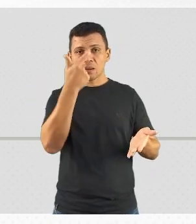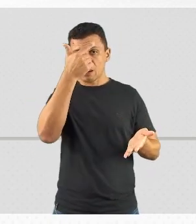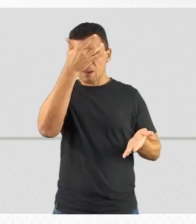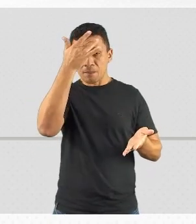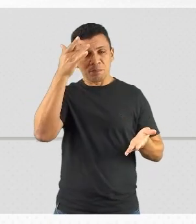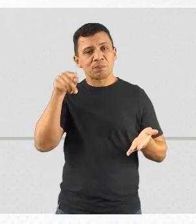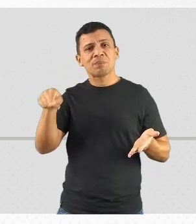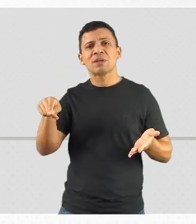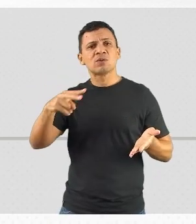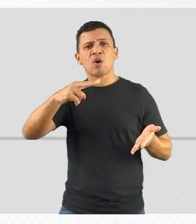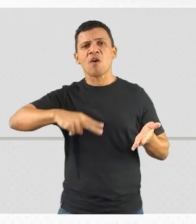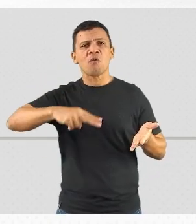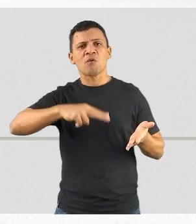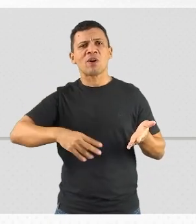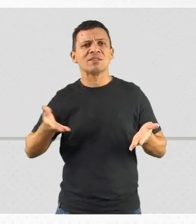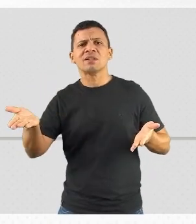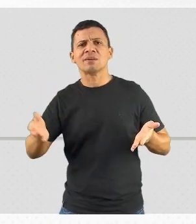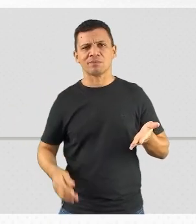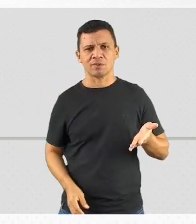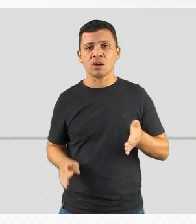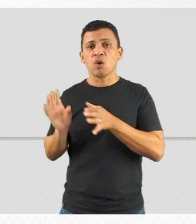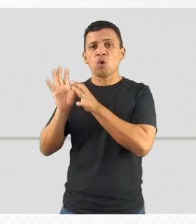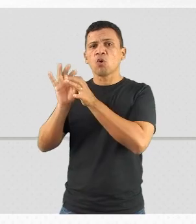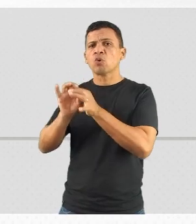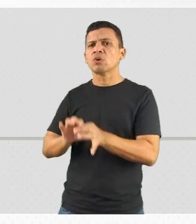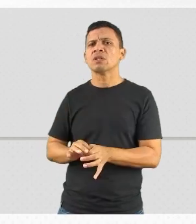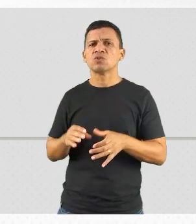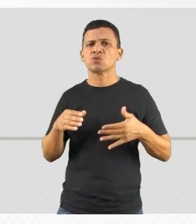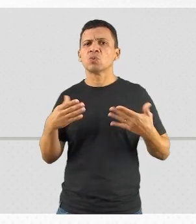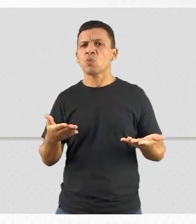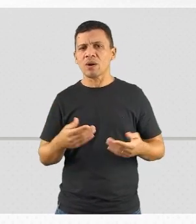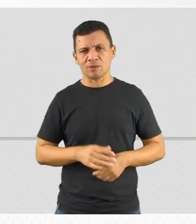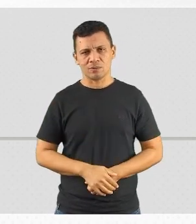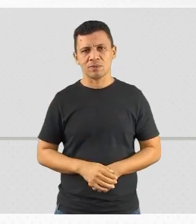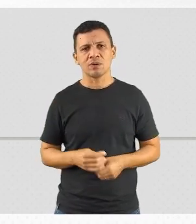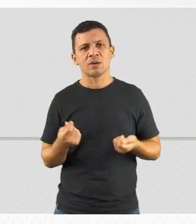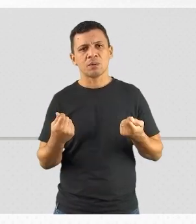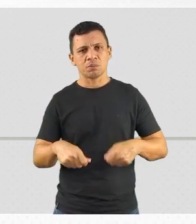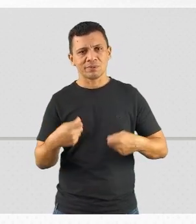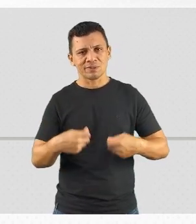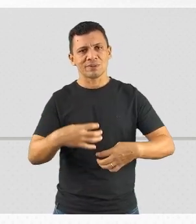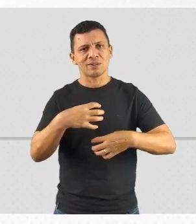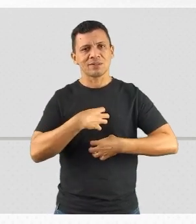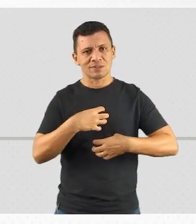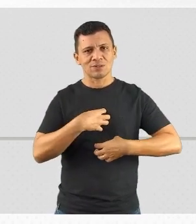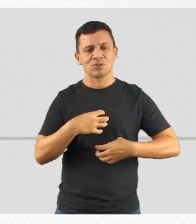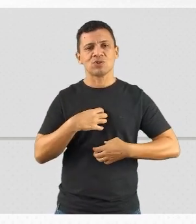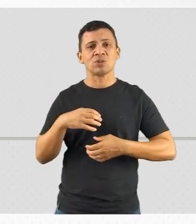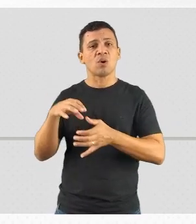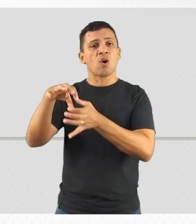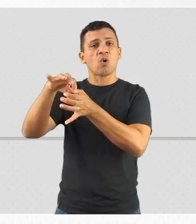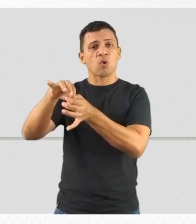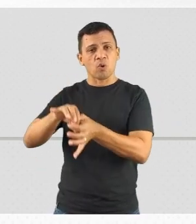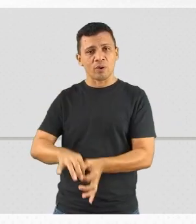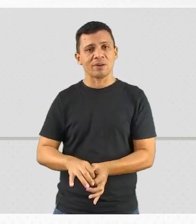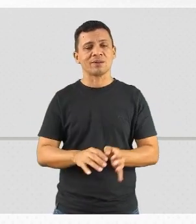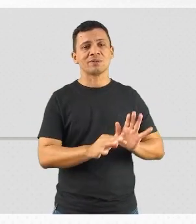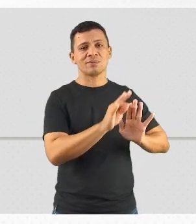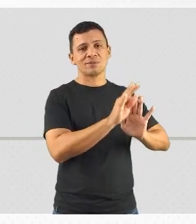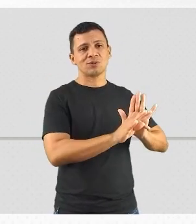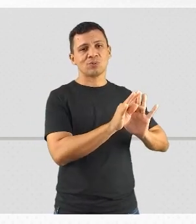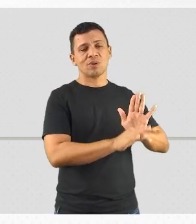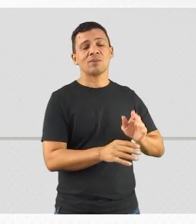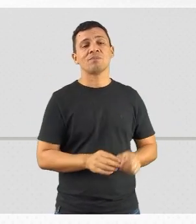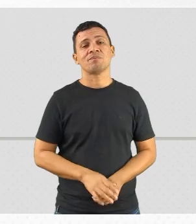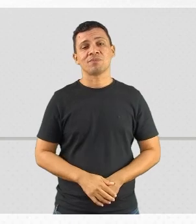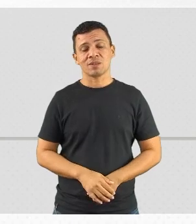que contexto, né, aquela informação, para que aquilo faça sentido e eu tenha coerência textual. Por isso que é importante também a gente